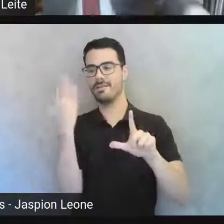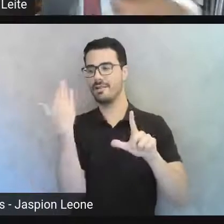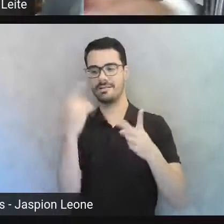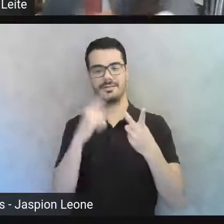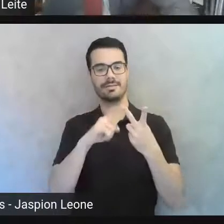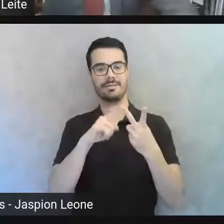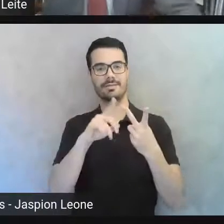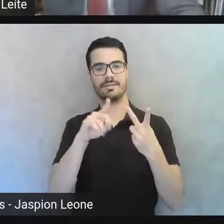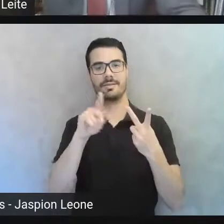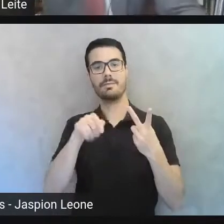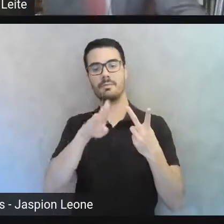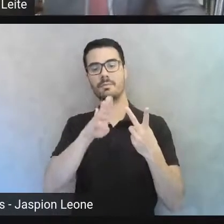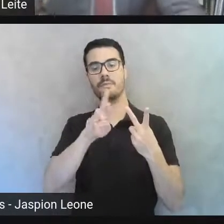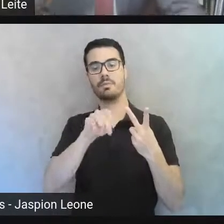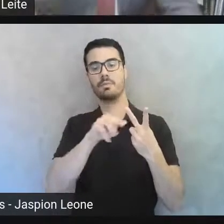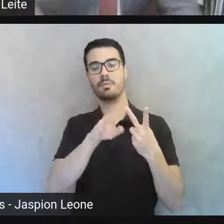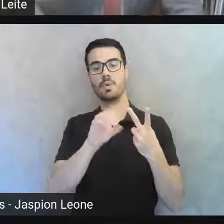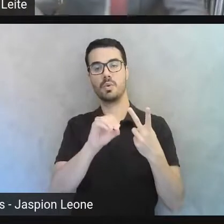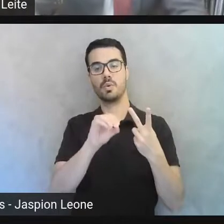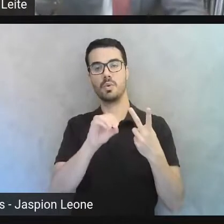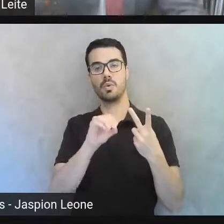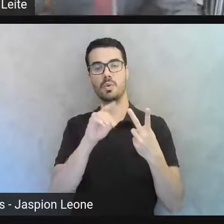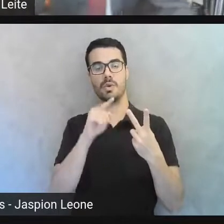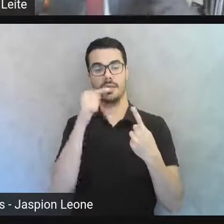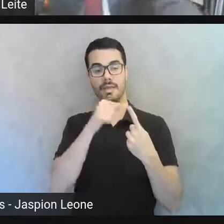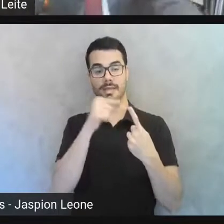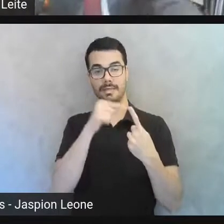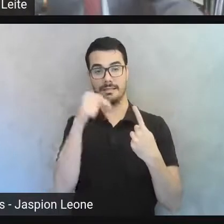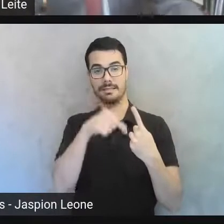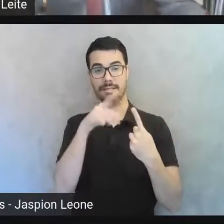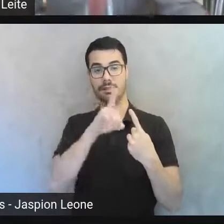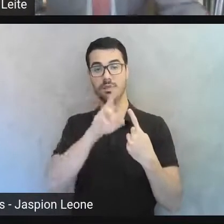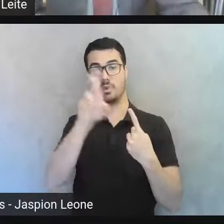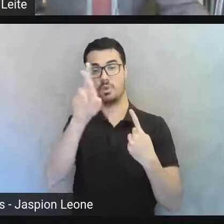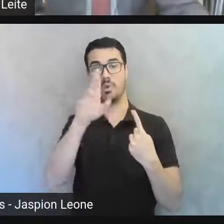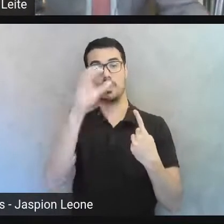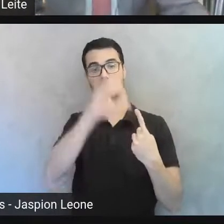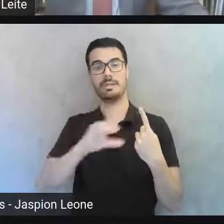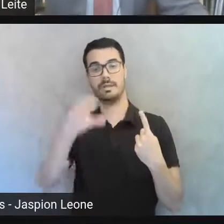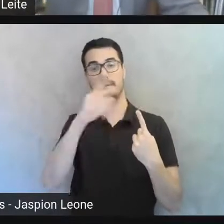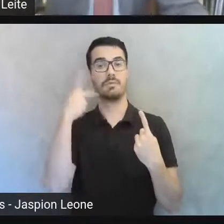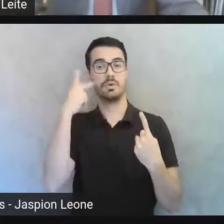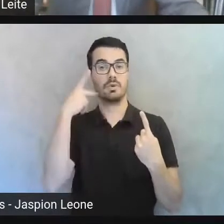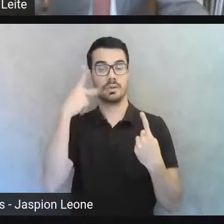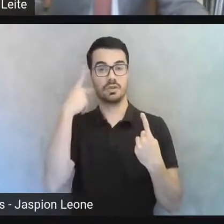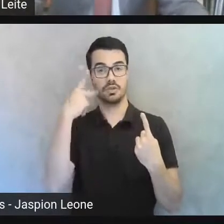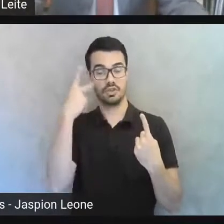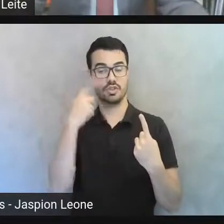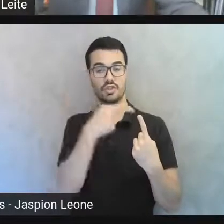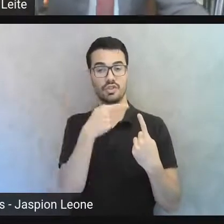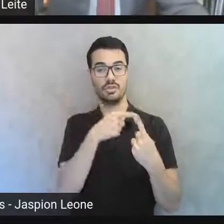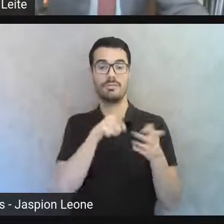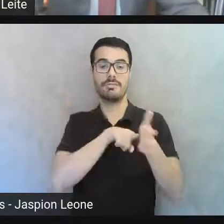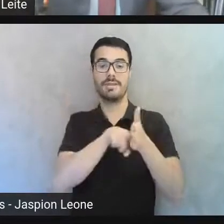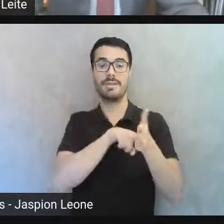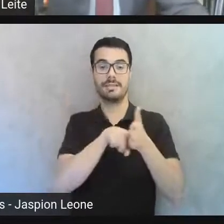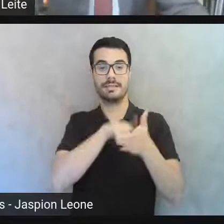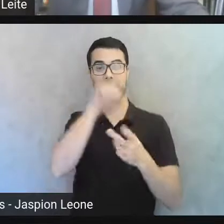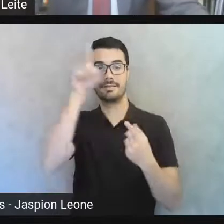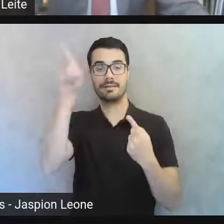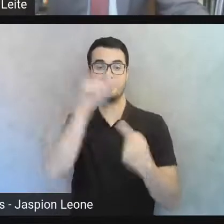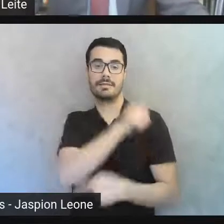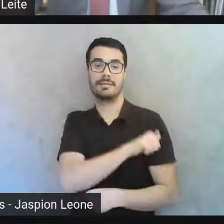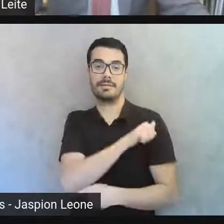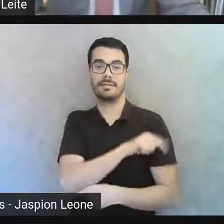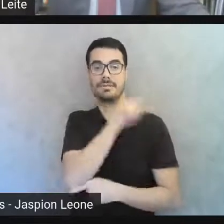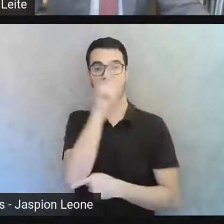Bruno Caraza. O Dr. Bruno Reis, ele é doutor em ciência política pelo Instituto Universitário de Pesquisas do Rio de Janeiro,